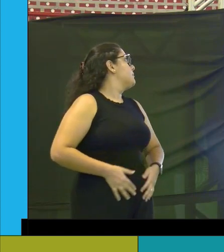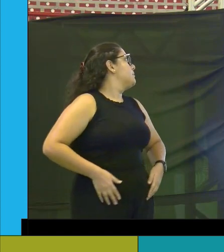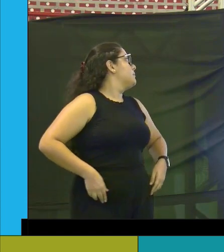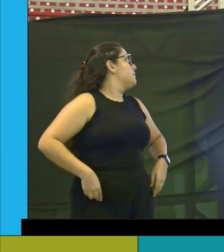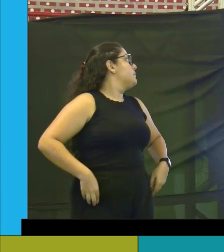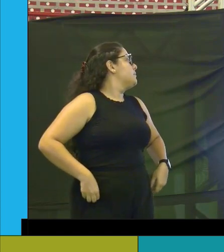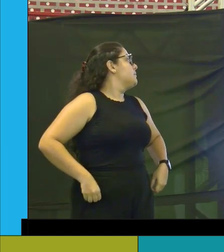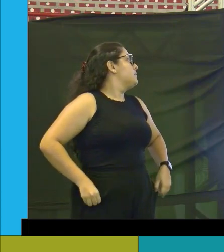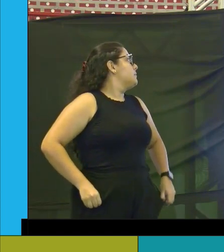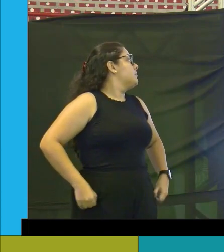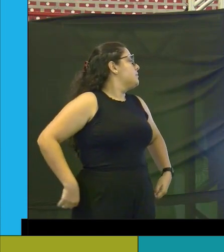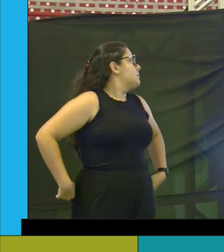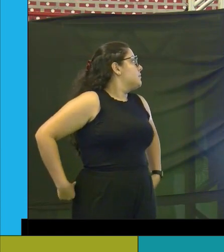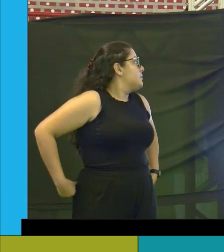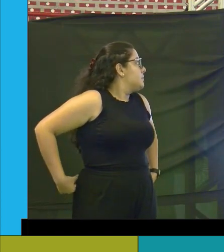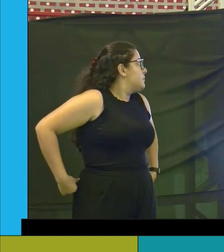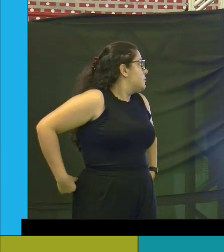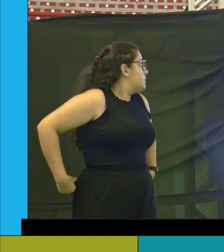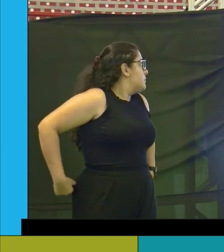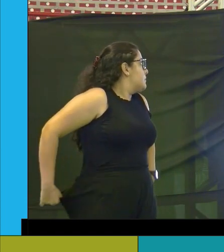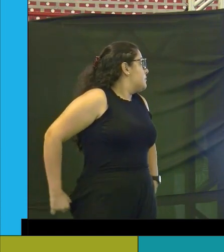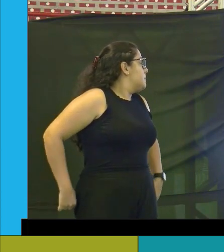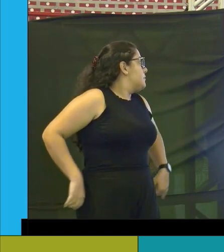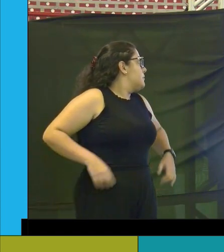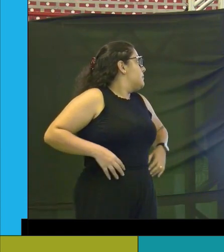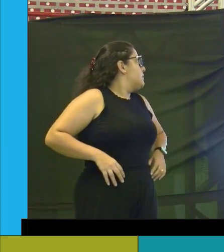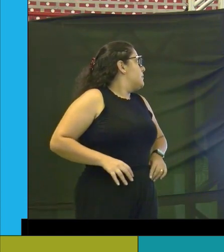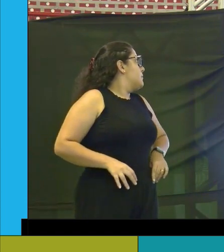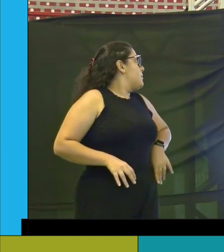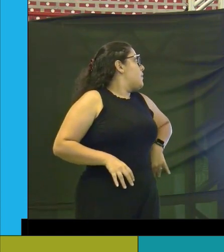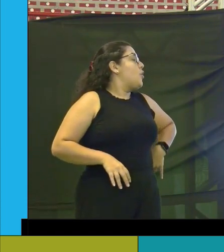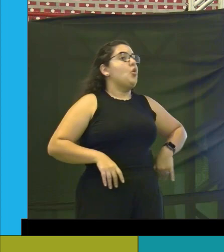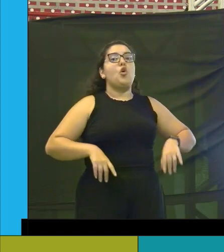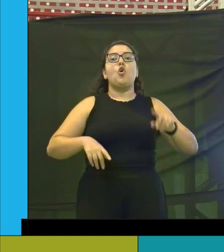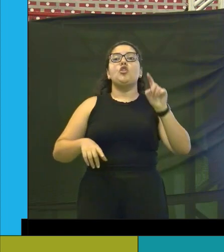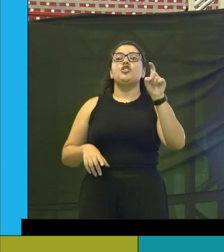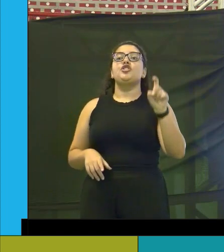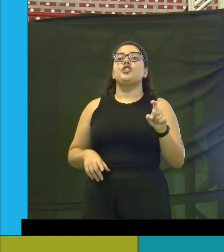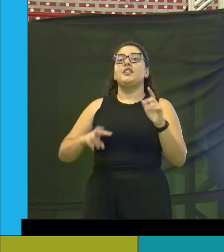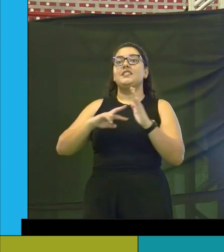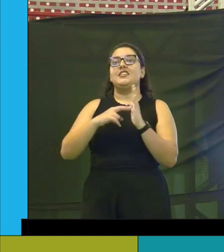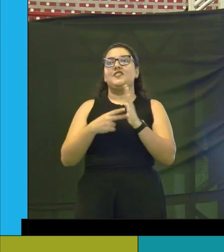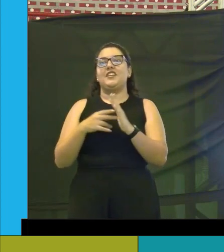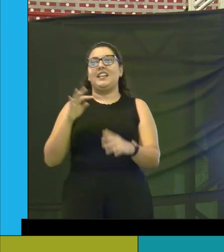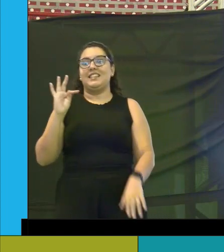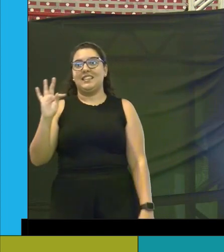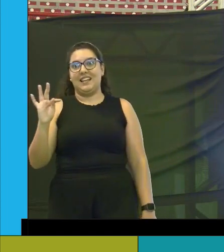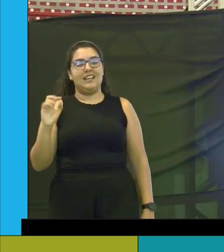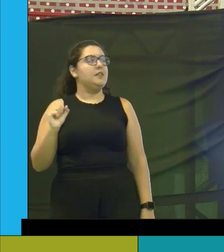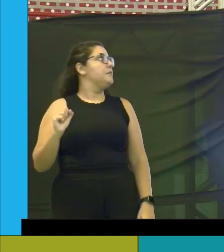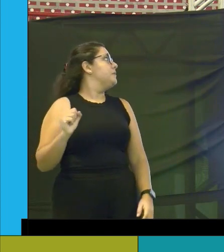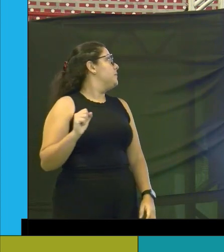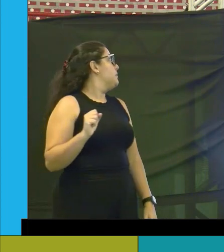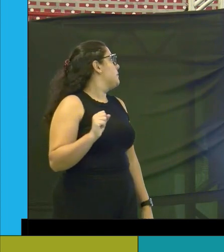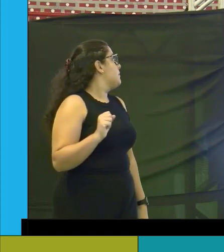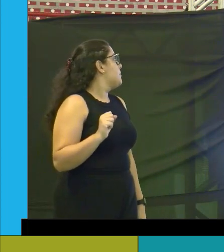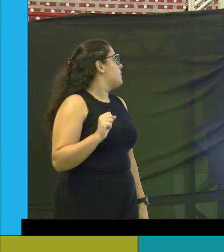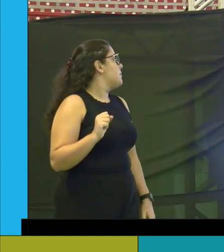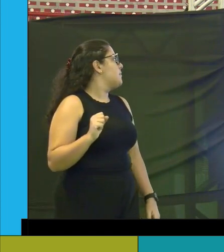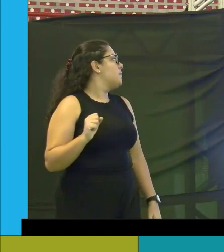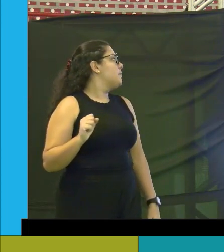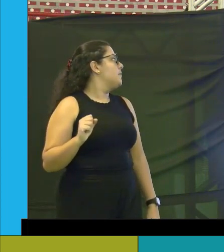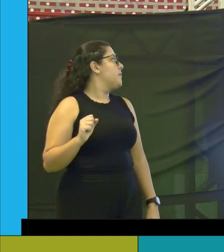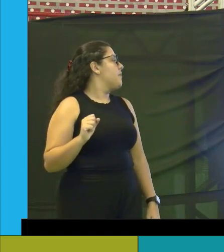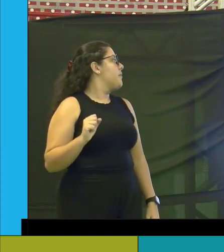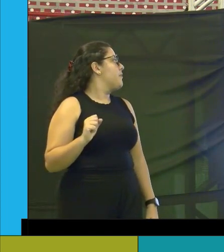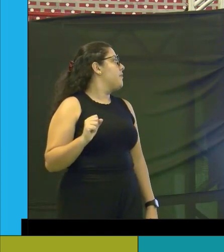só, o X, no caso, seria o T, ele está terminando, o S0 começando. Aqui também, ó, que é uma